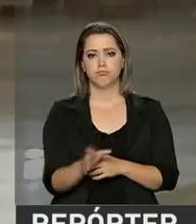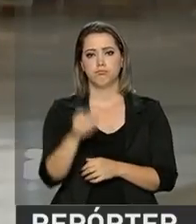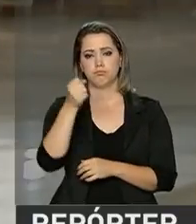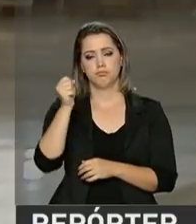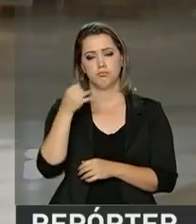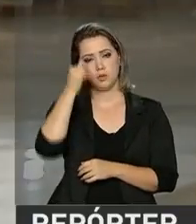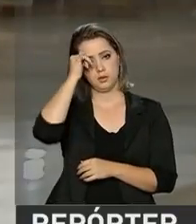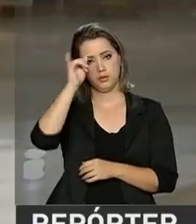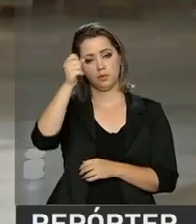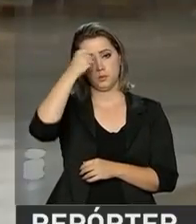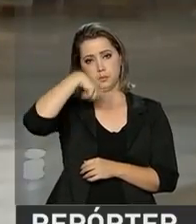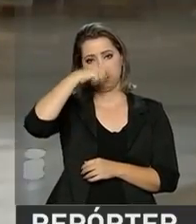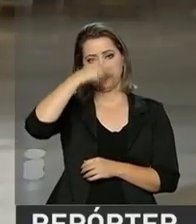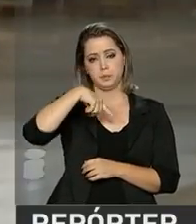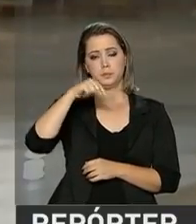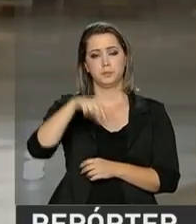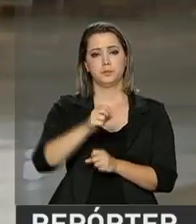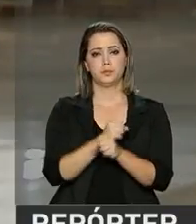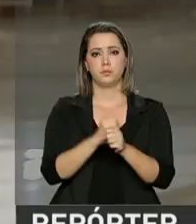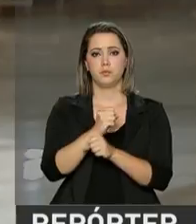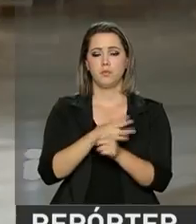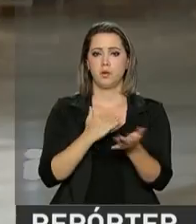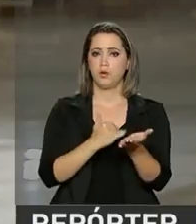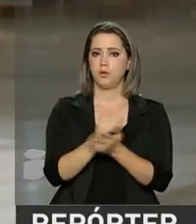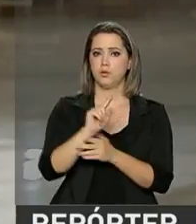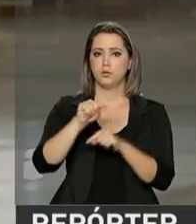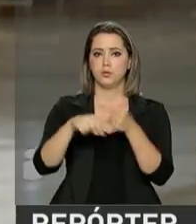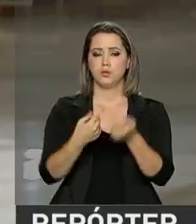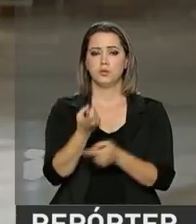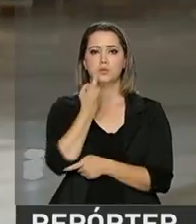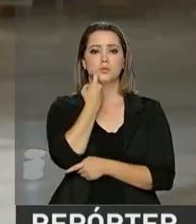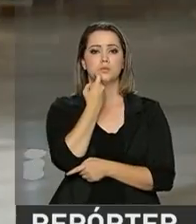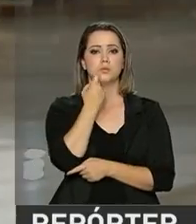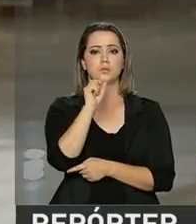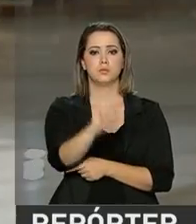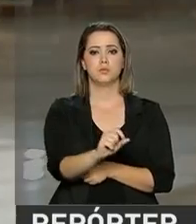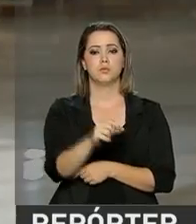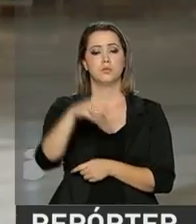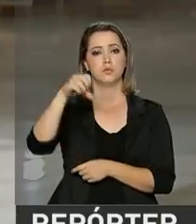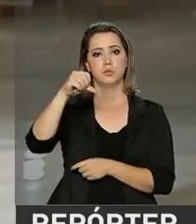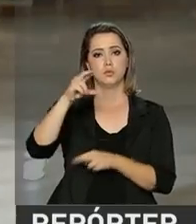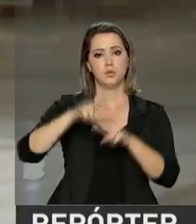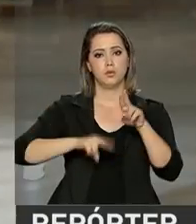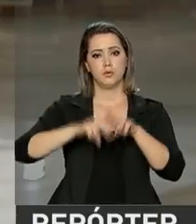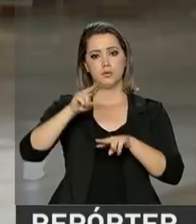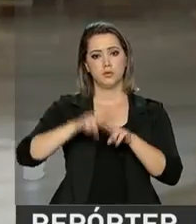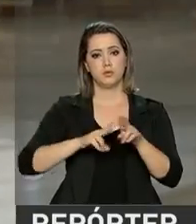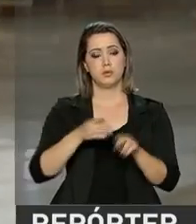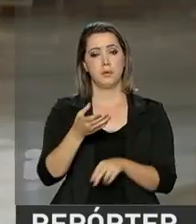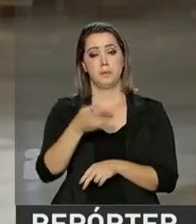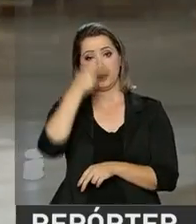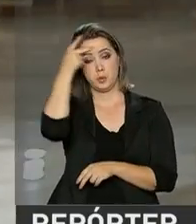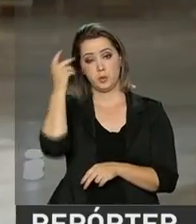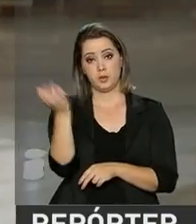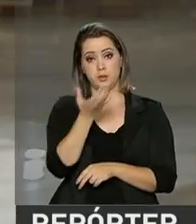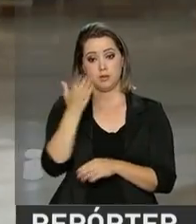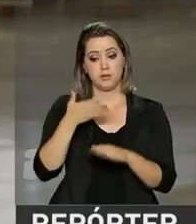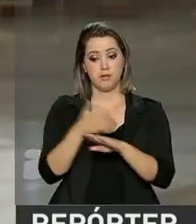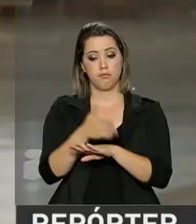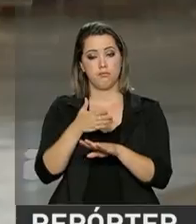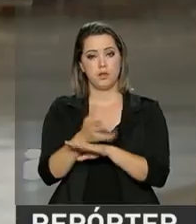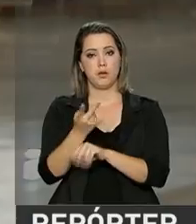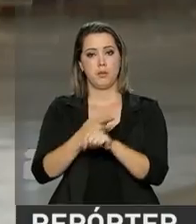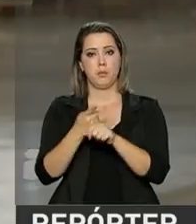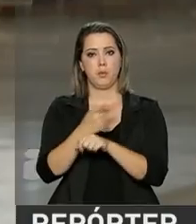gripe deste ano e lembrando ela segue até a próxima sexta-feira 9 de junho então Quem se interessar procure